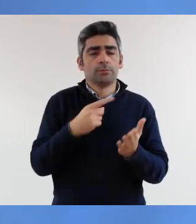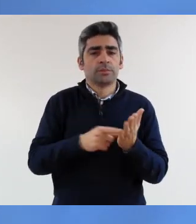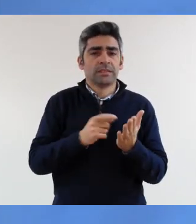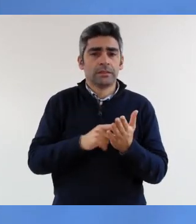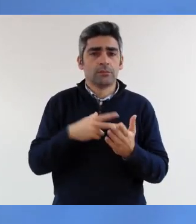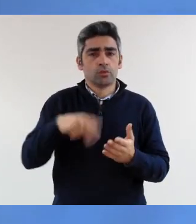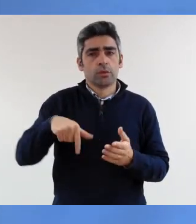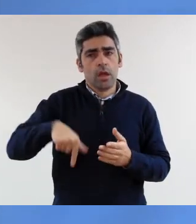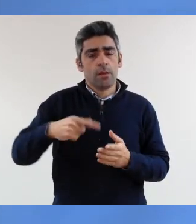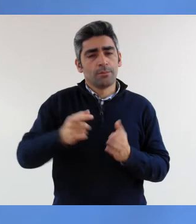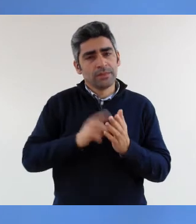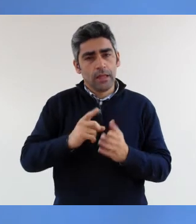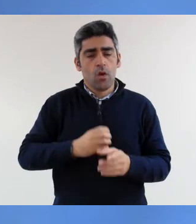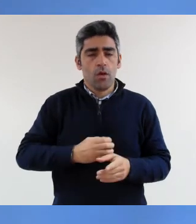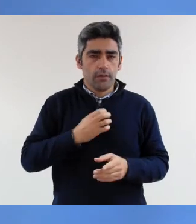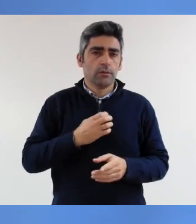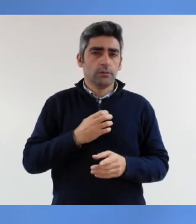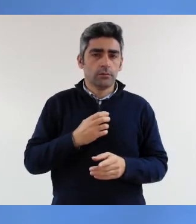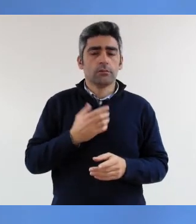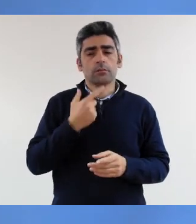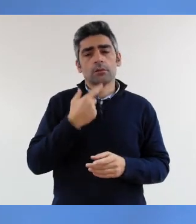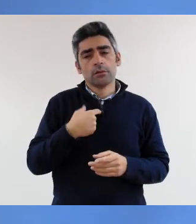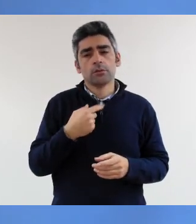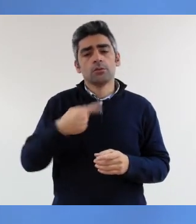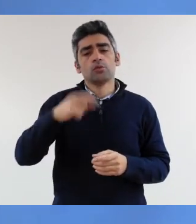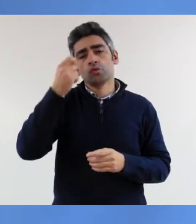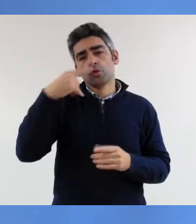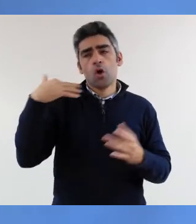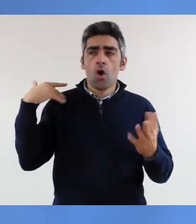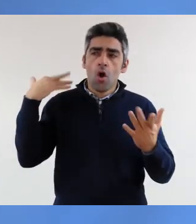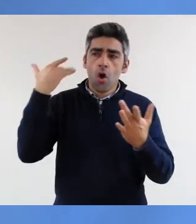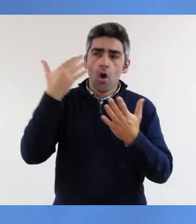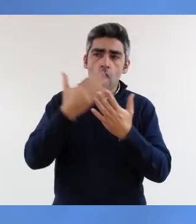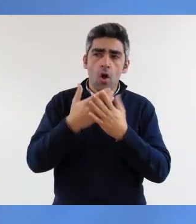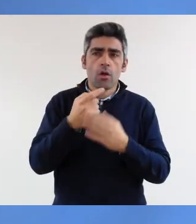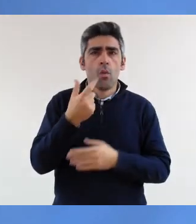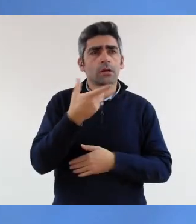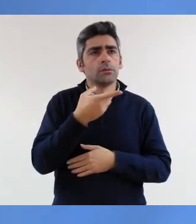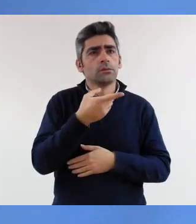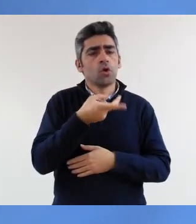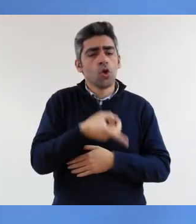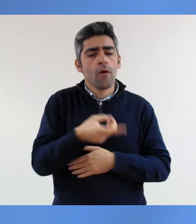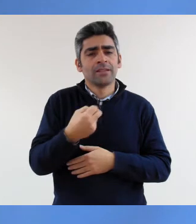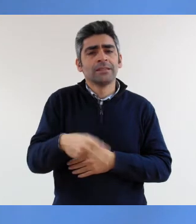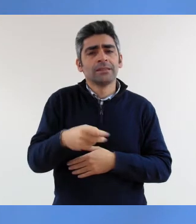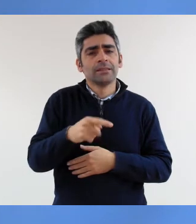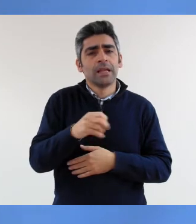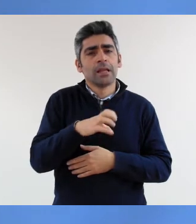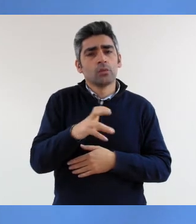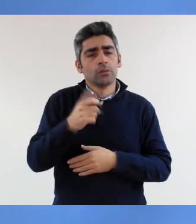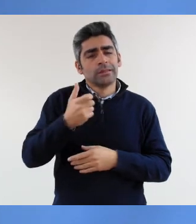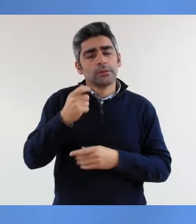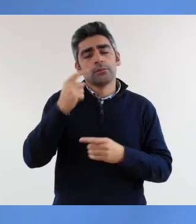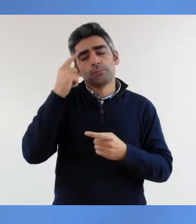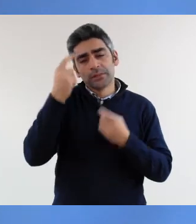confiança em que o que nós precisamos criar é plural e eu cruz diz a nossa história de